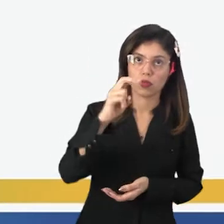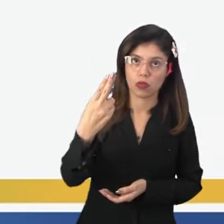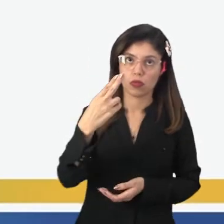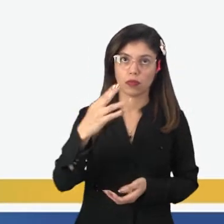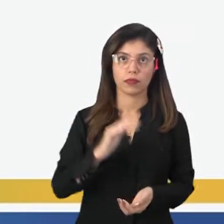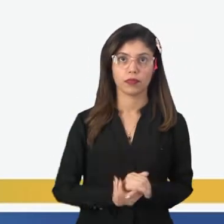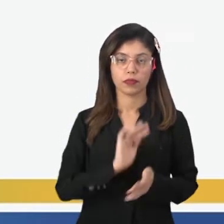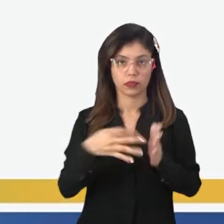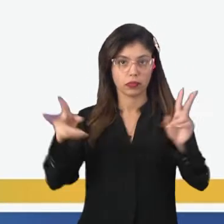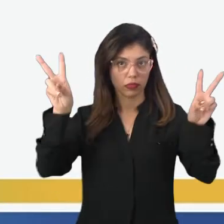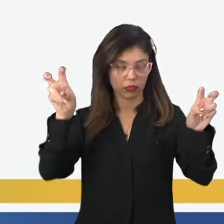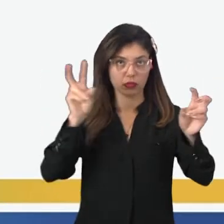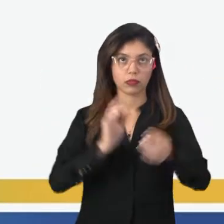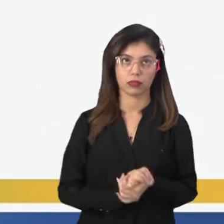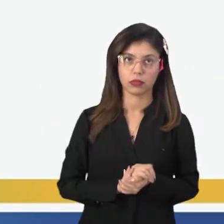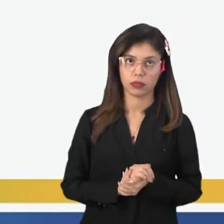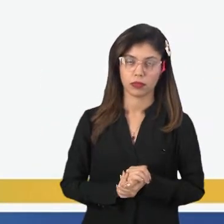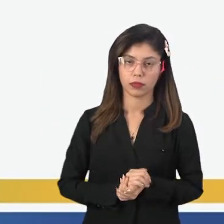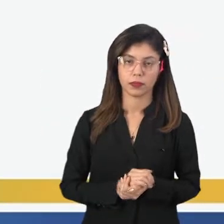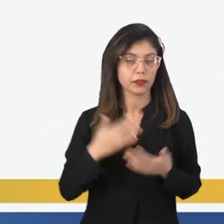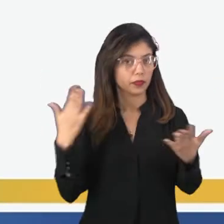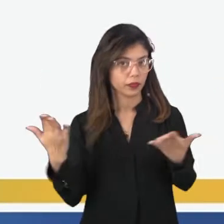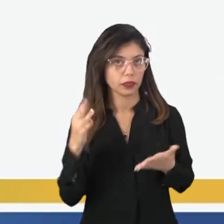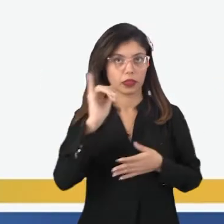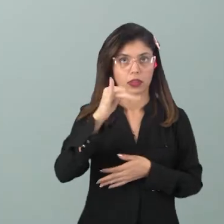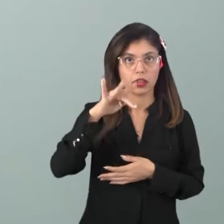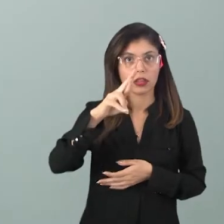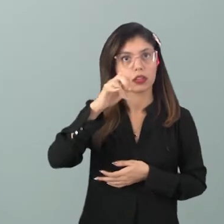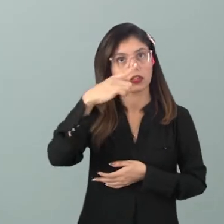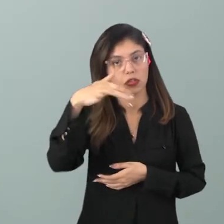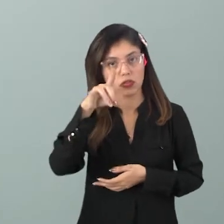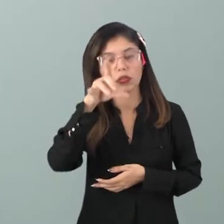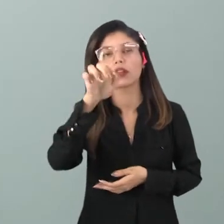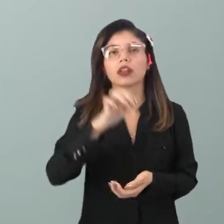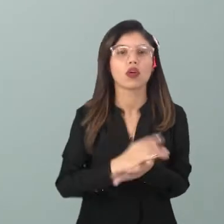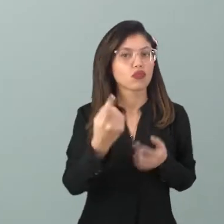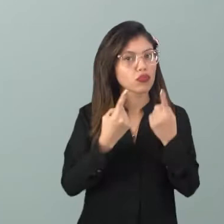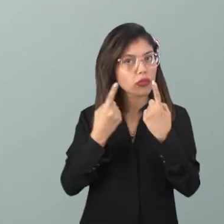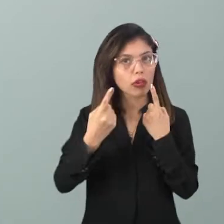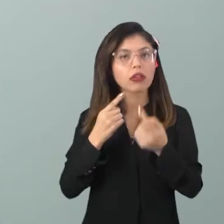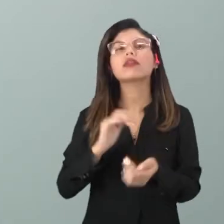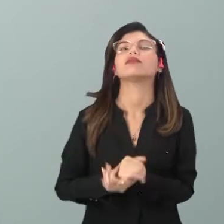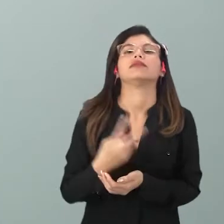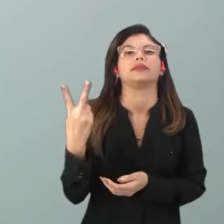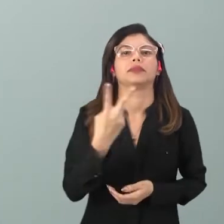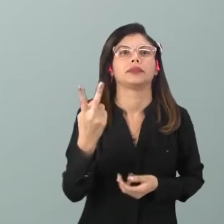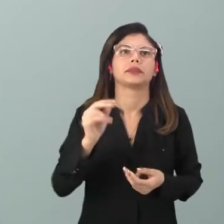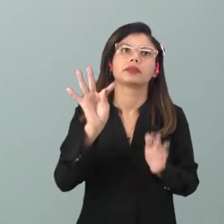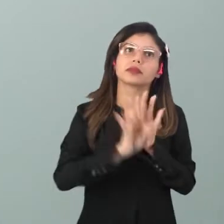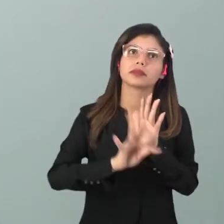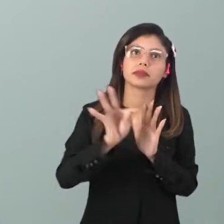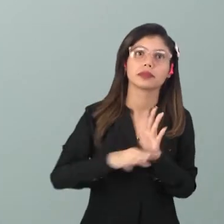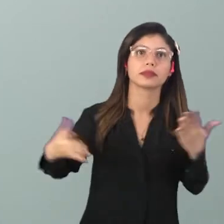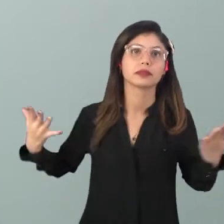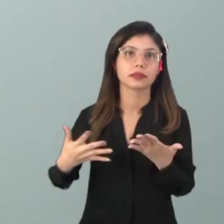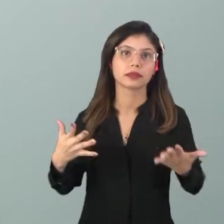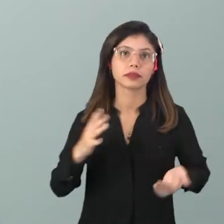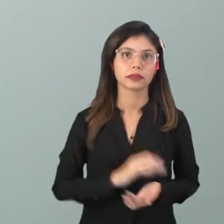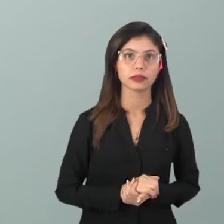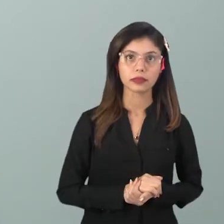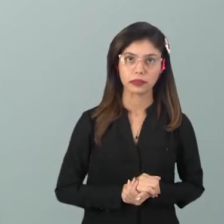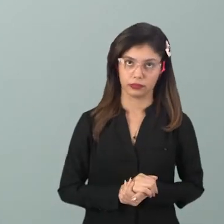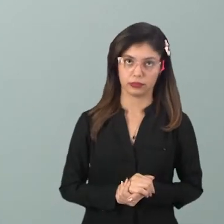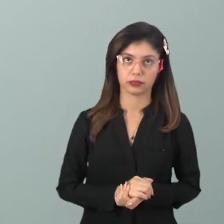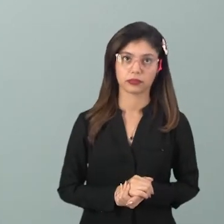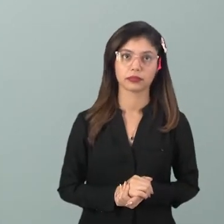ambos, forma e conteúdo. Gente, a intertextualidade é um diálogo entre textos. Agora vamos